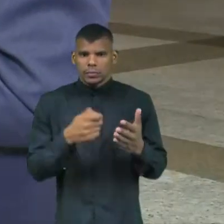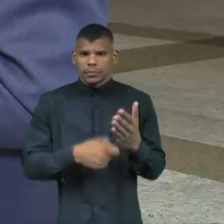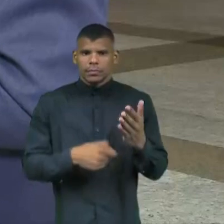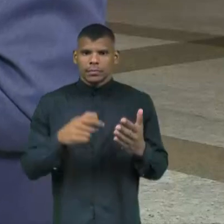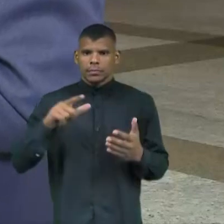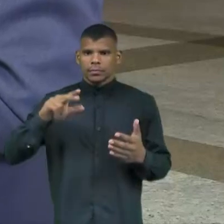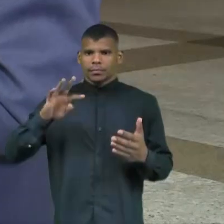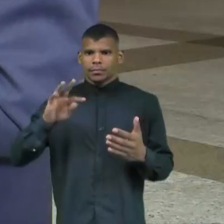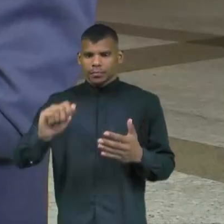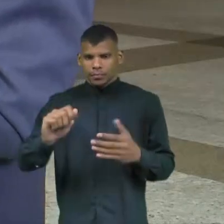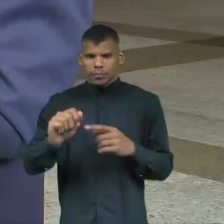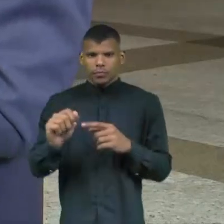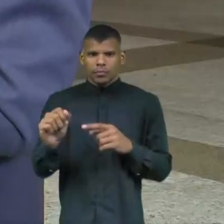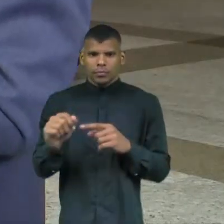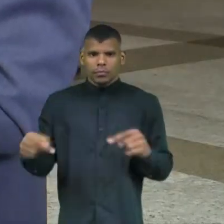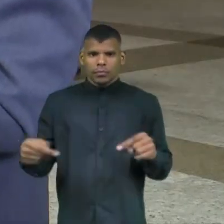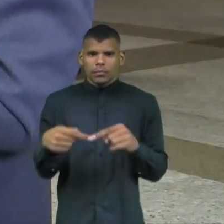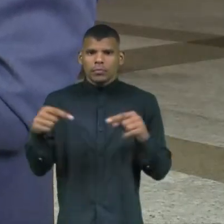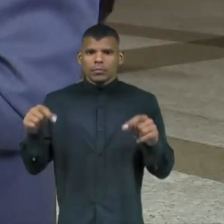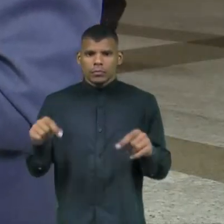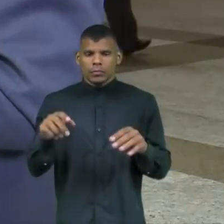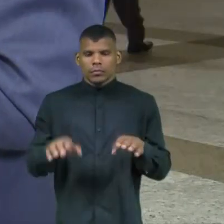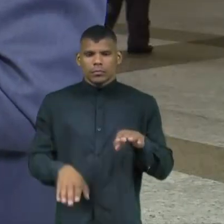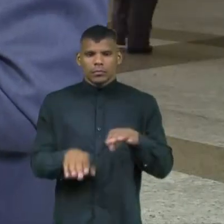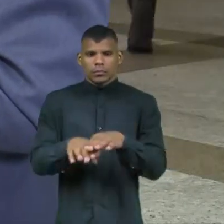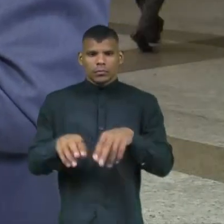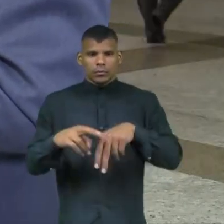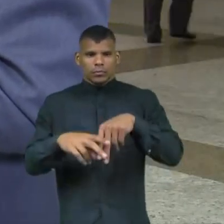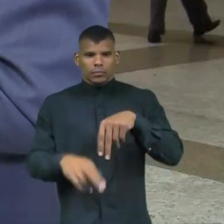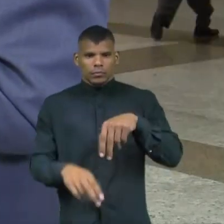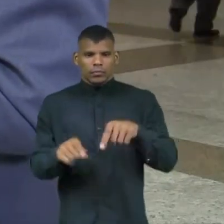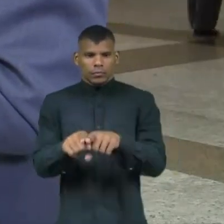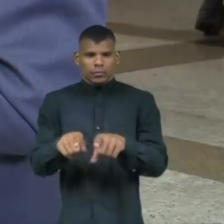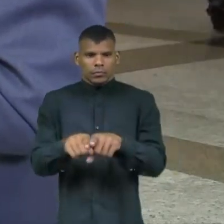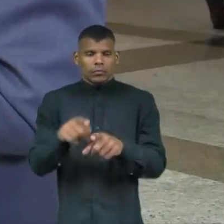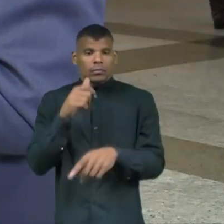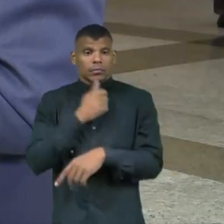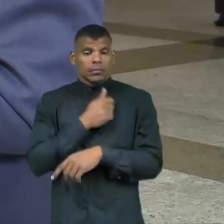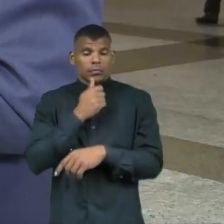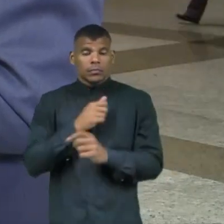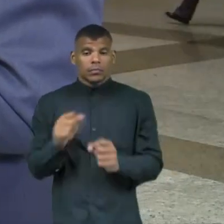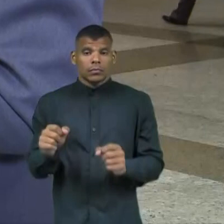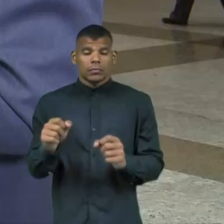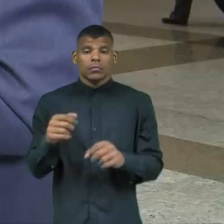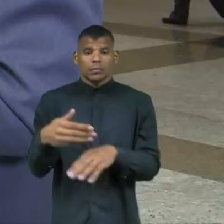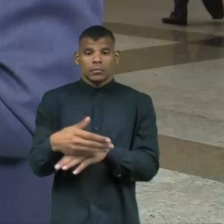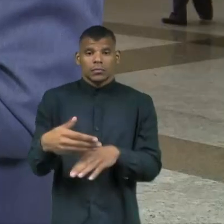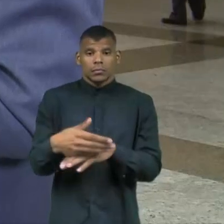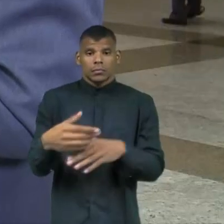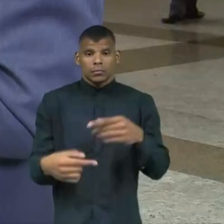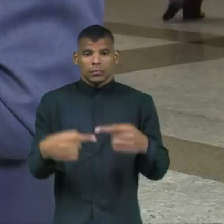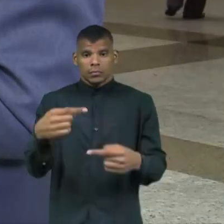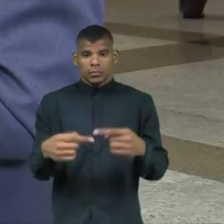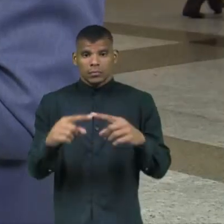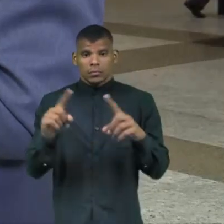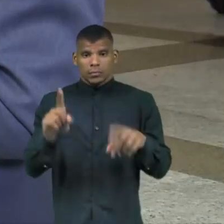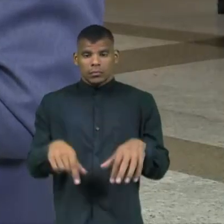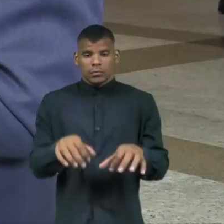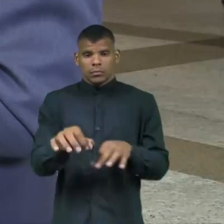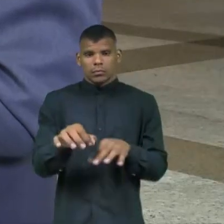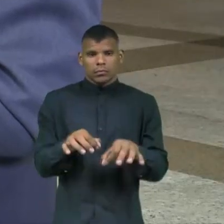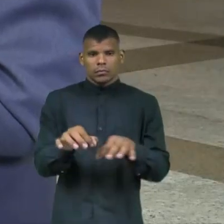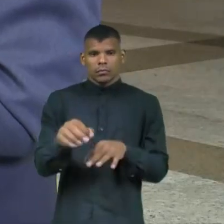na questão da igualdade de gênero, também como as mulheres podem interferir na política e no planejamento de políticas